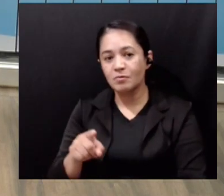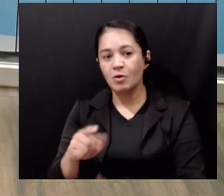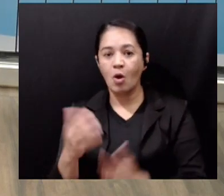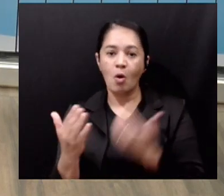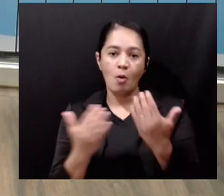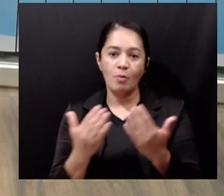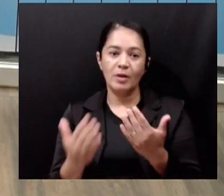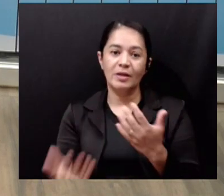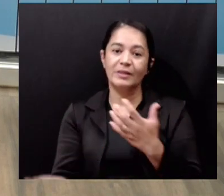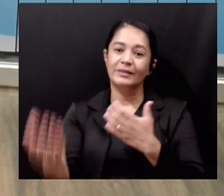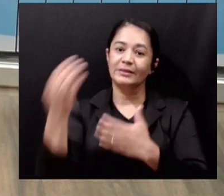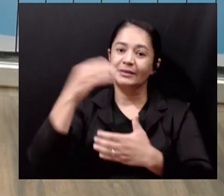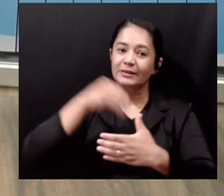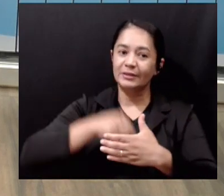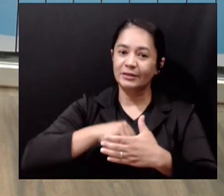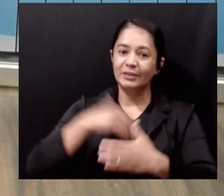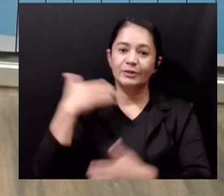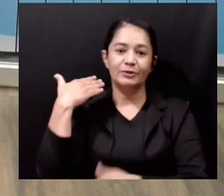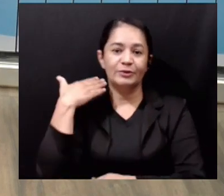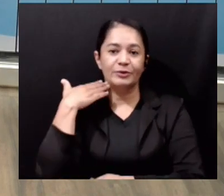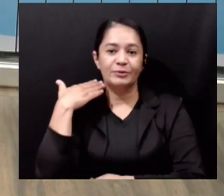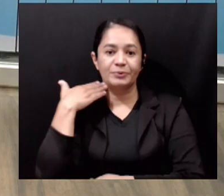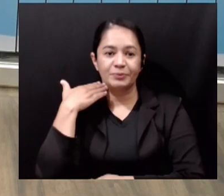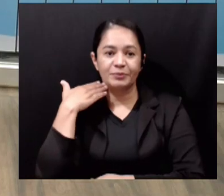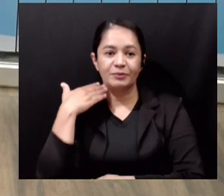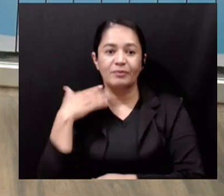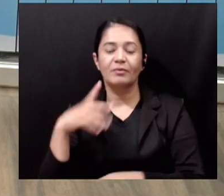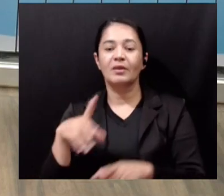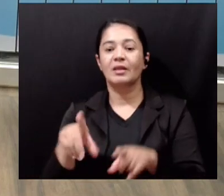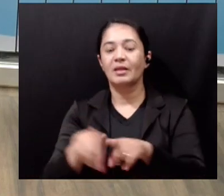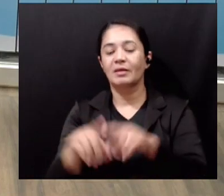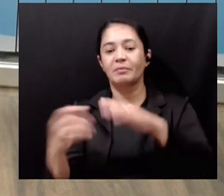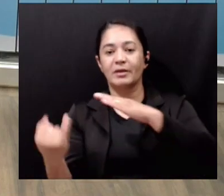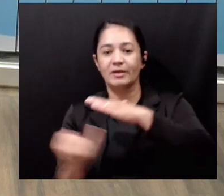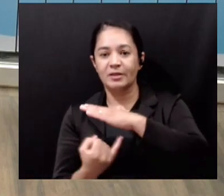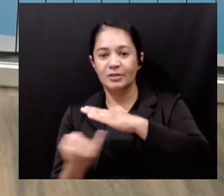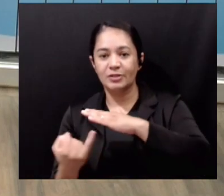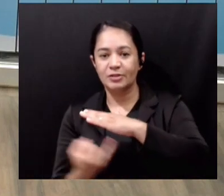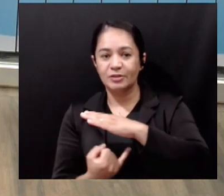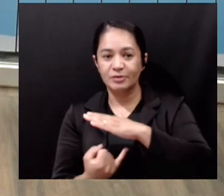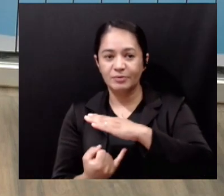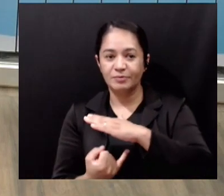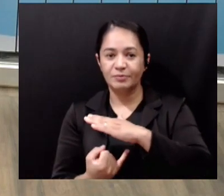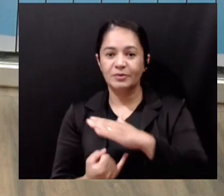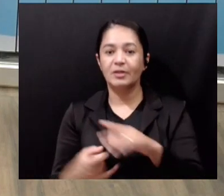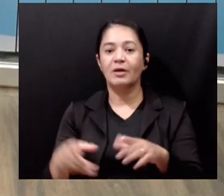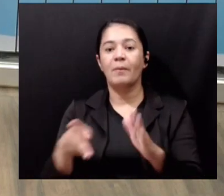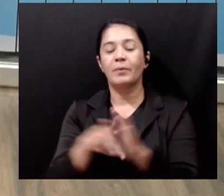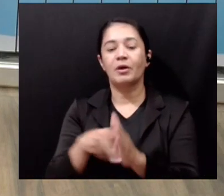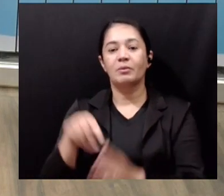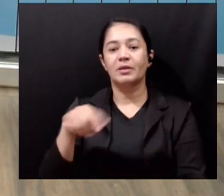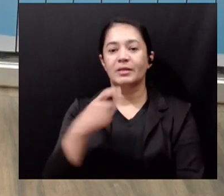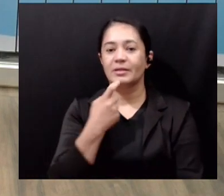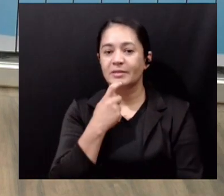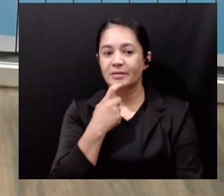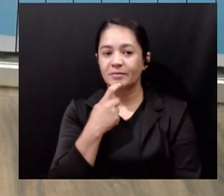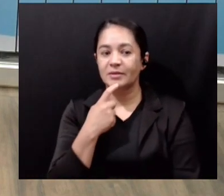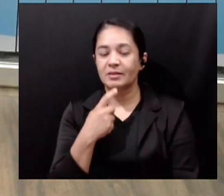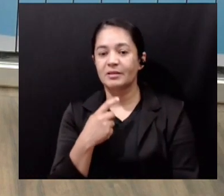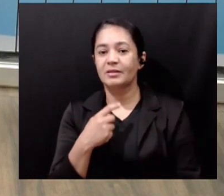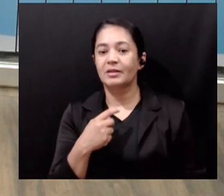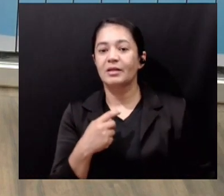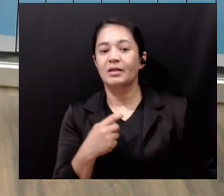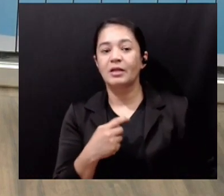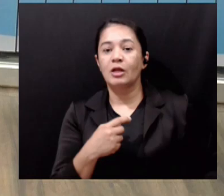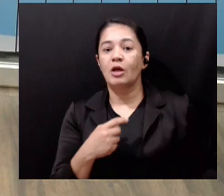dos estabelecimentos bancários e das instituições assemelhadas de Campinas. Vale lembrar que em novembro de 2023